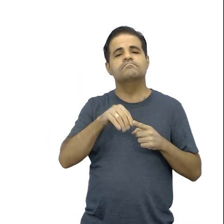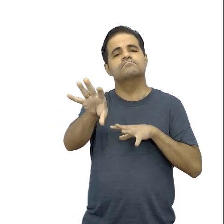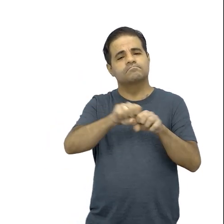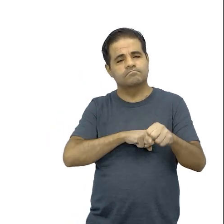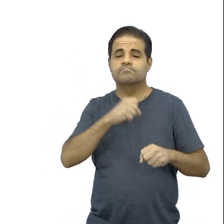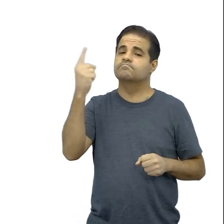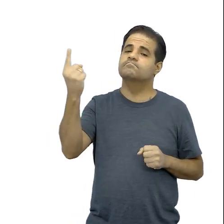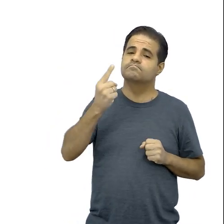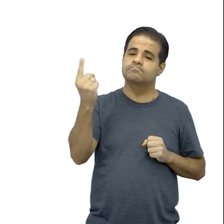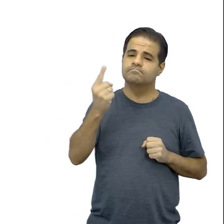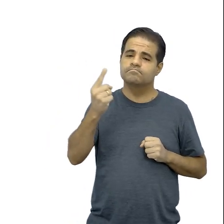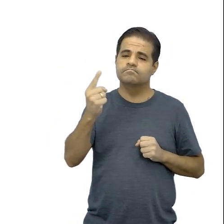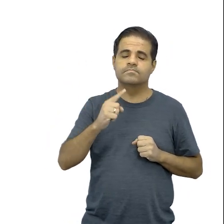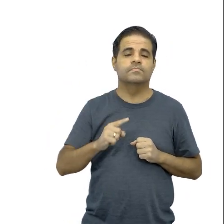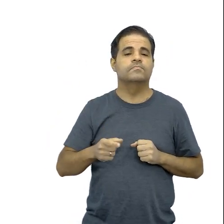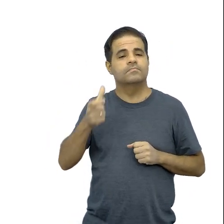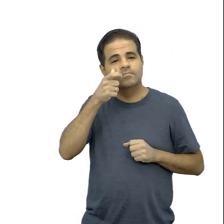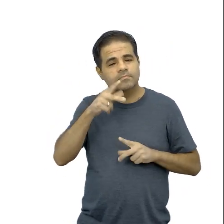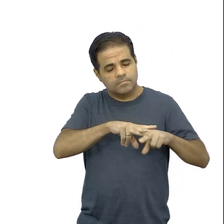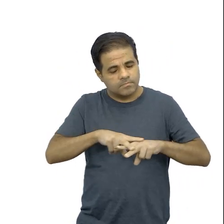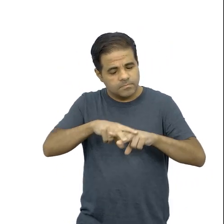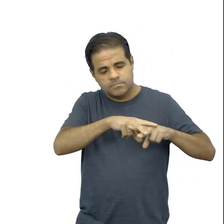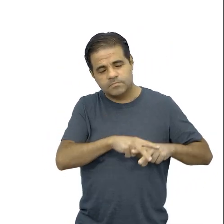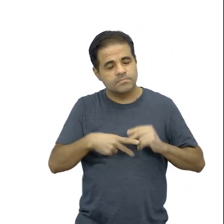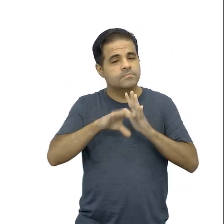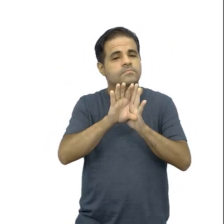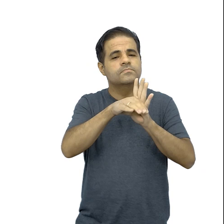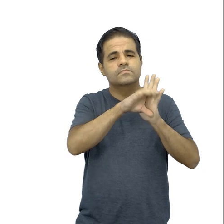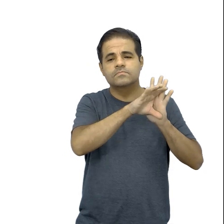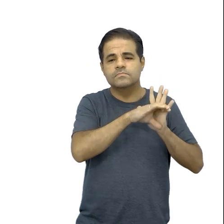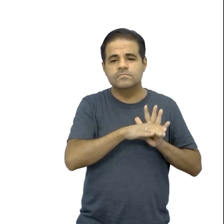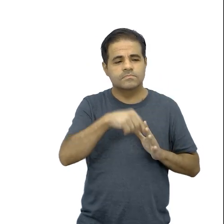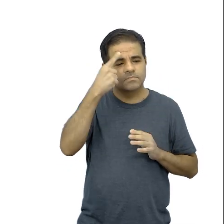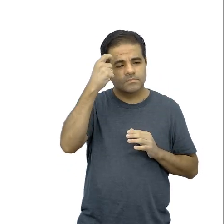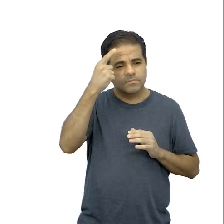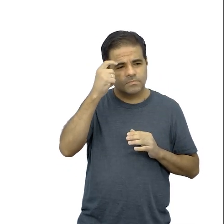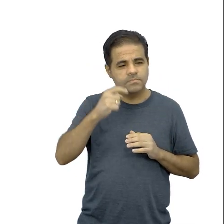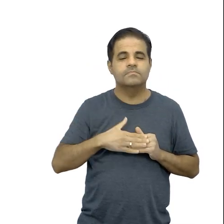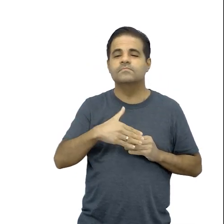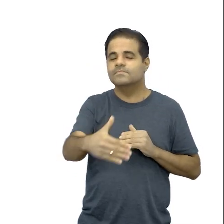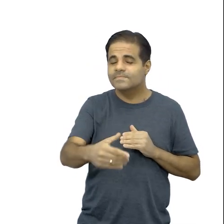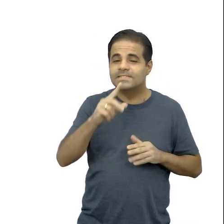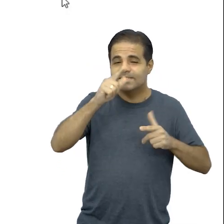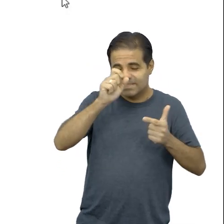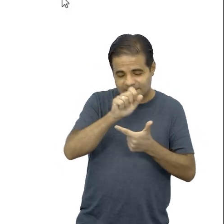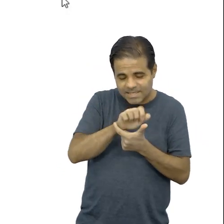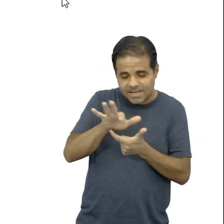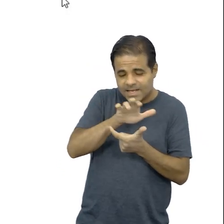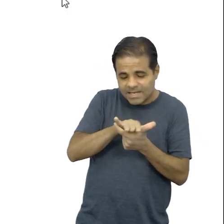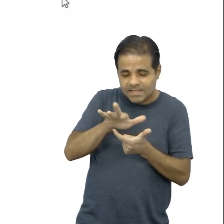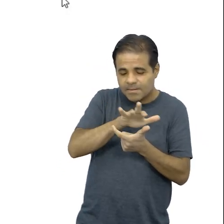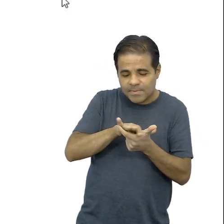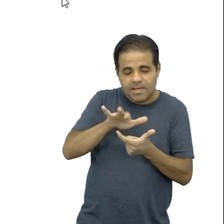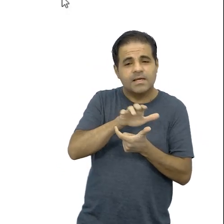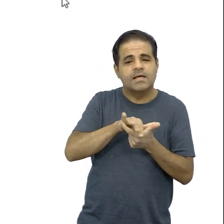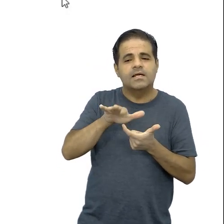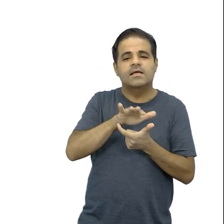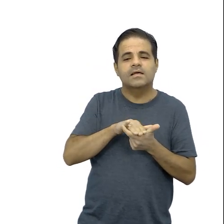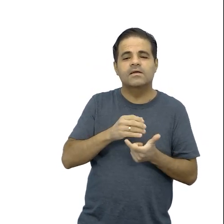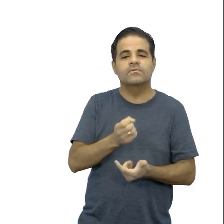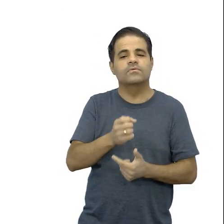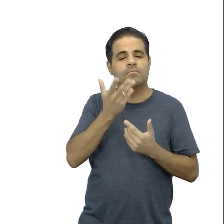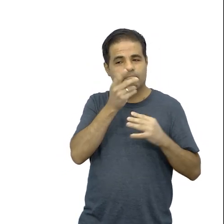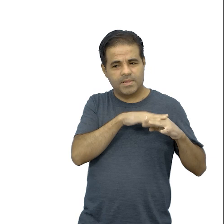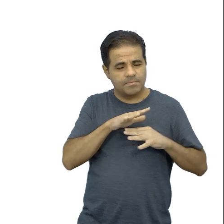O primeiro deles, revisitar conceitos e ideias sobre o letramento matemático, né?